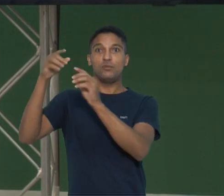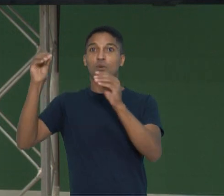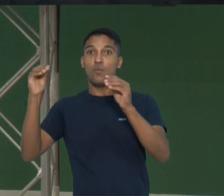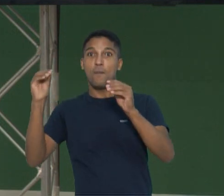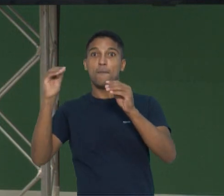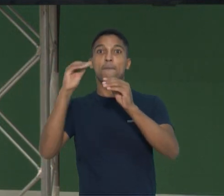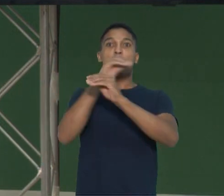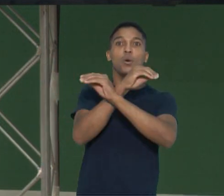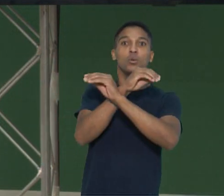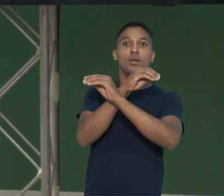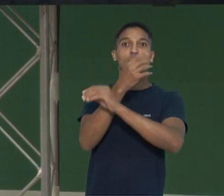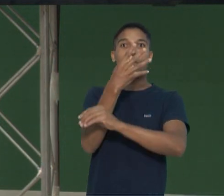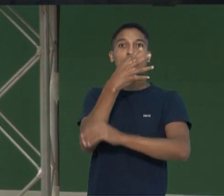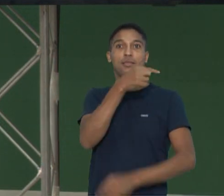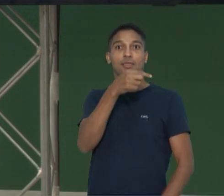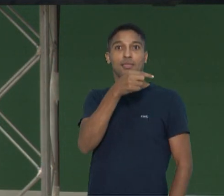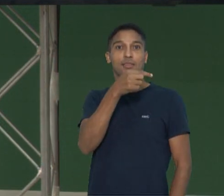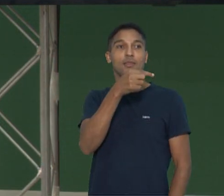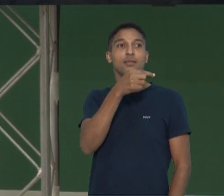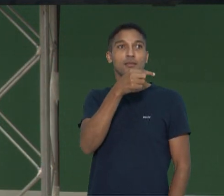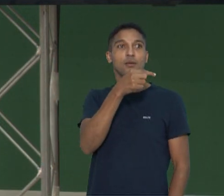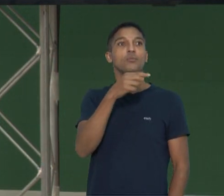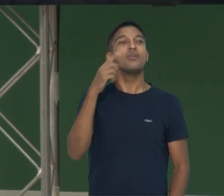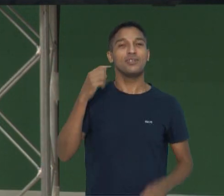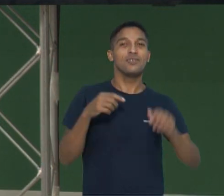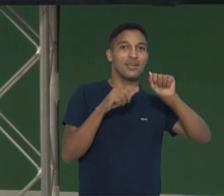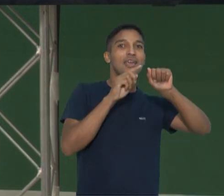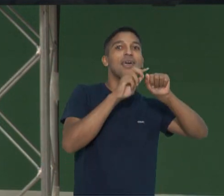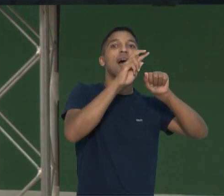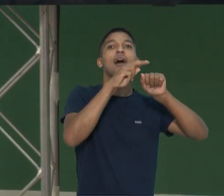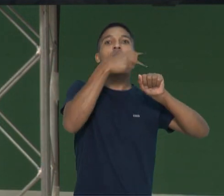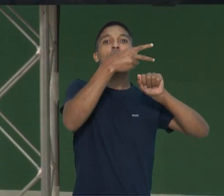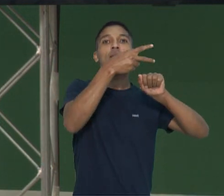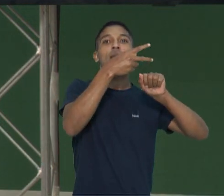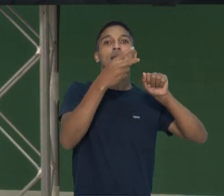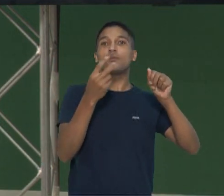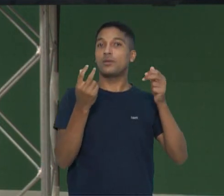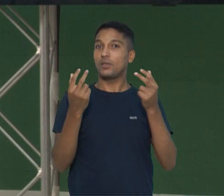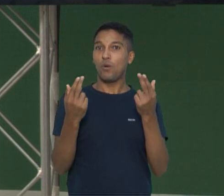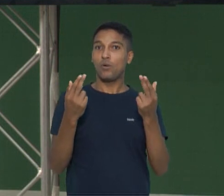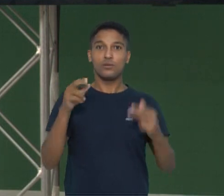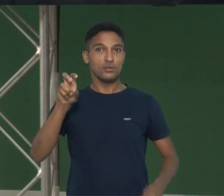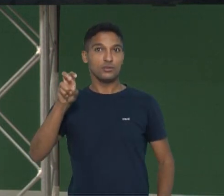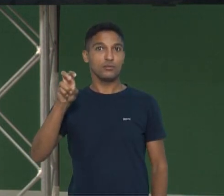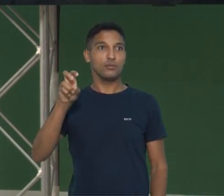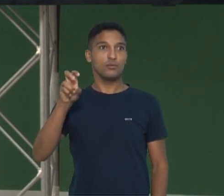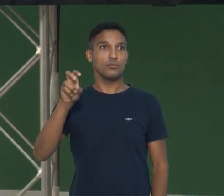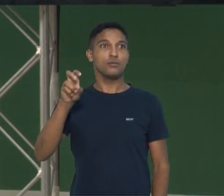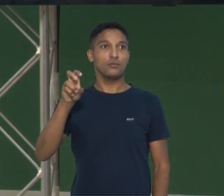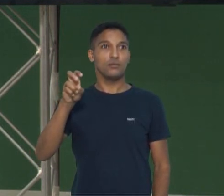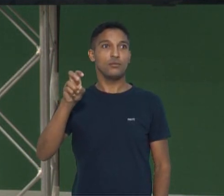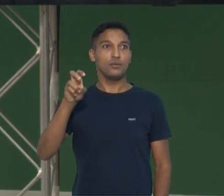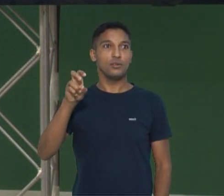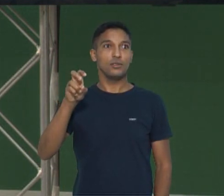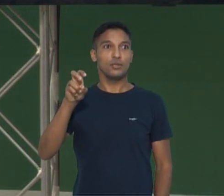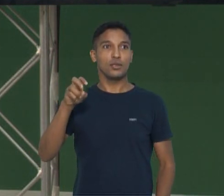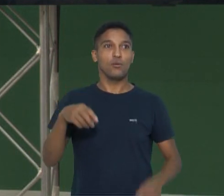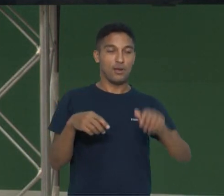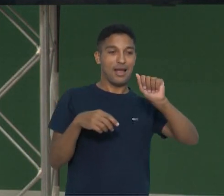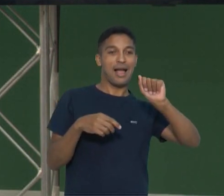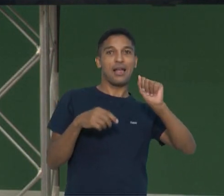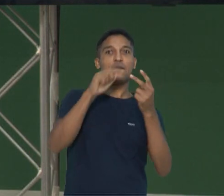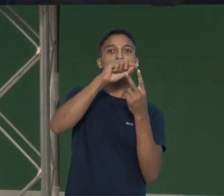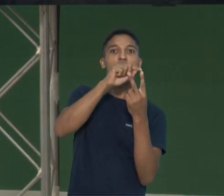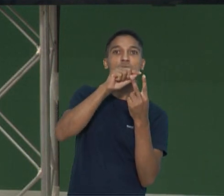subtraindo. Dessa forma, eu sei que A ao quadrado é 5. A ao quadrado é 5, então A vale